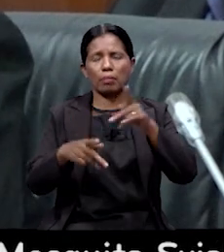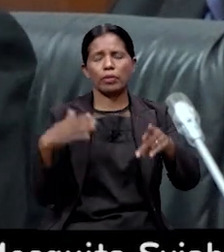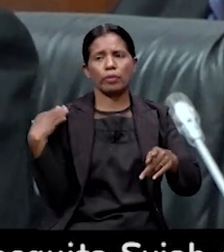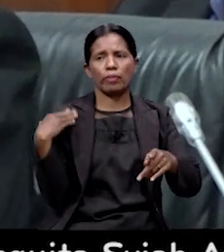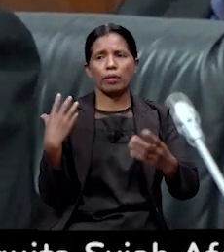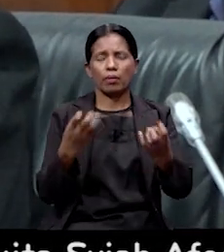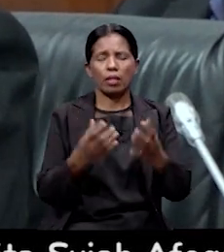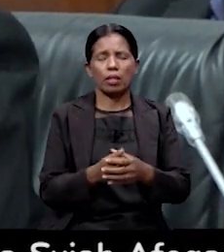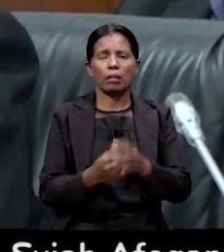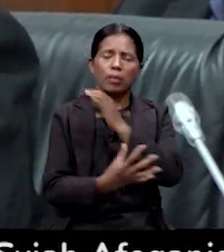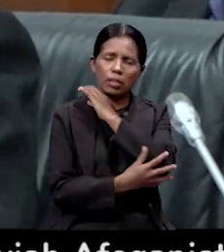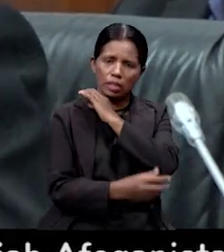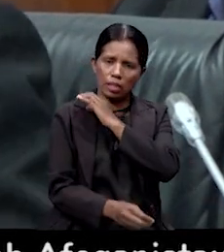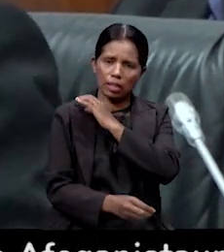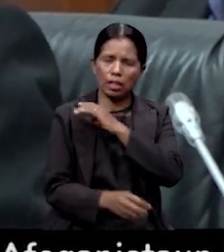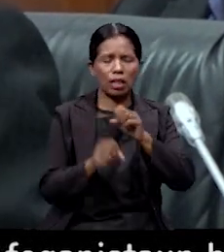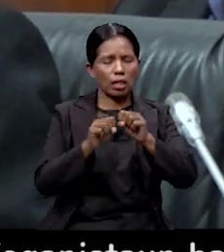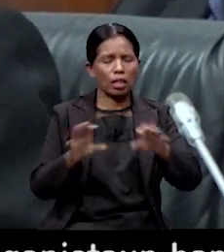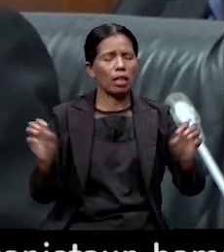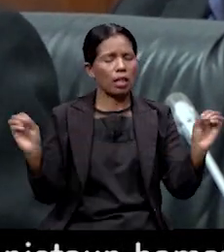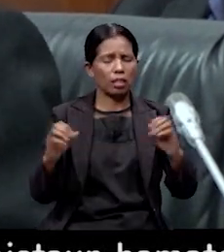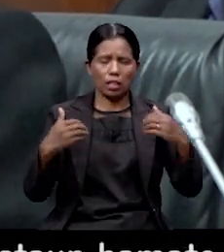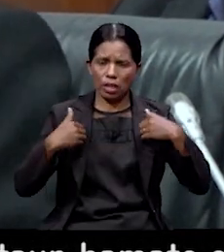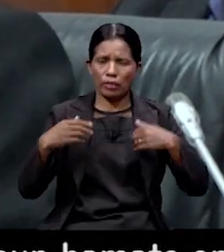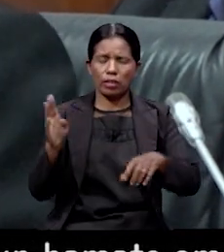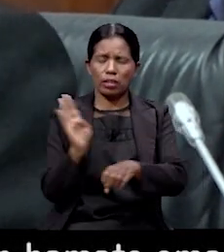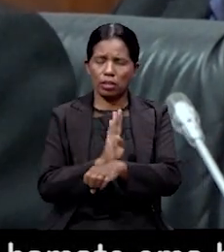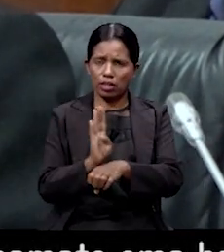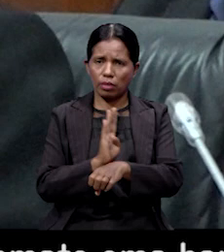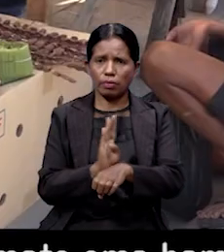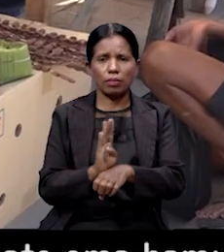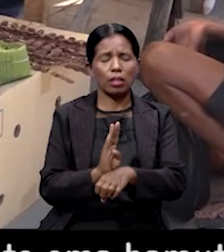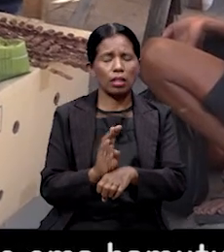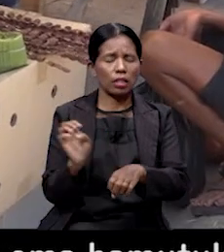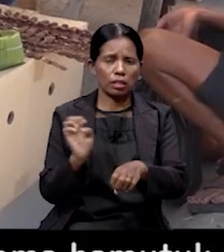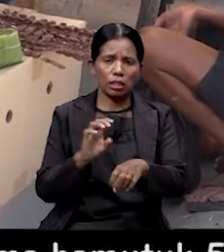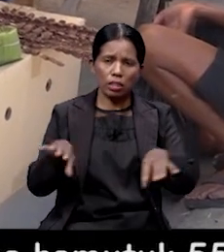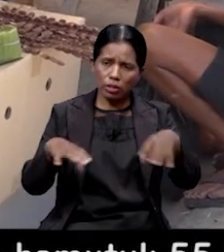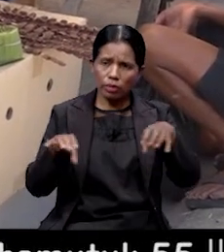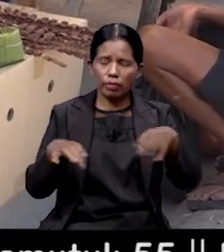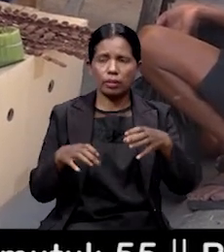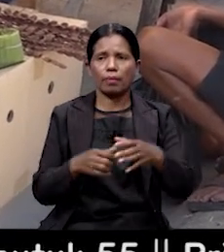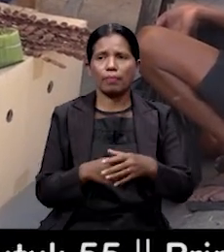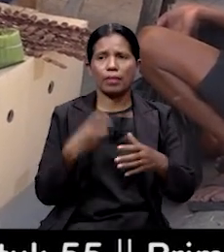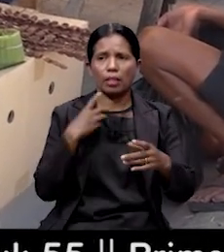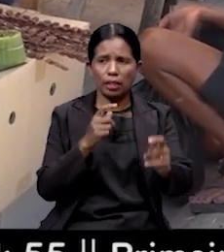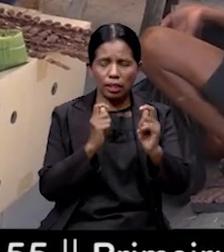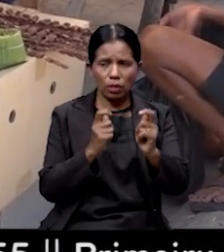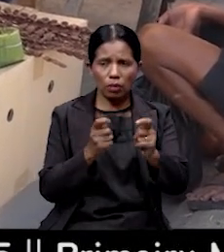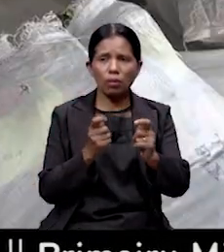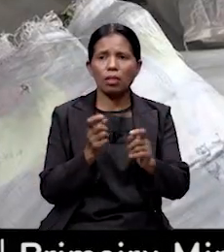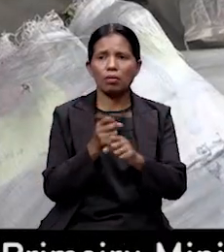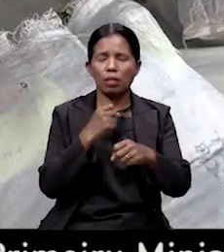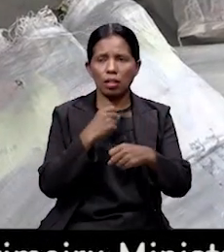barak marginalizado, lá com emprego quase durante a pandemia COVID-19, e tá coco atuhalo